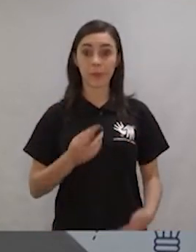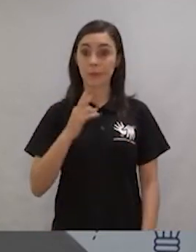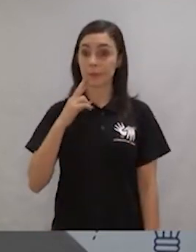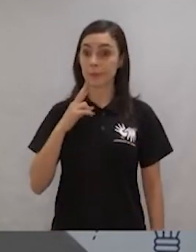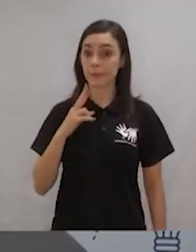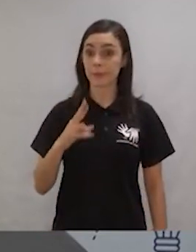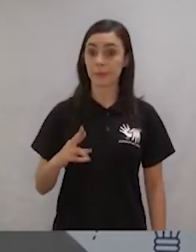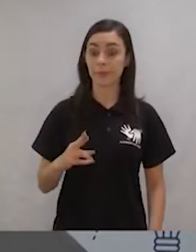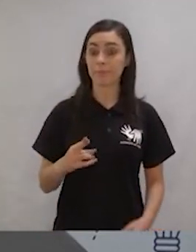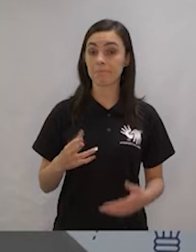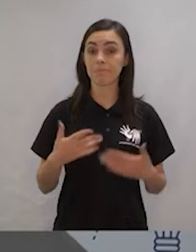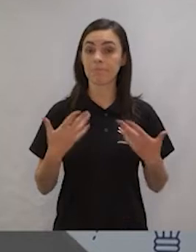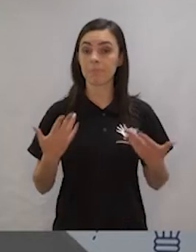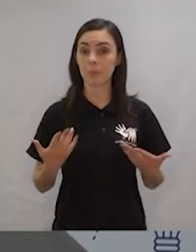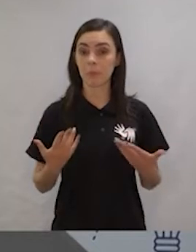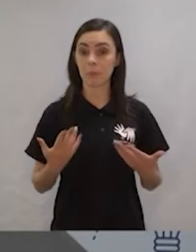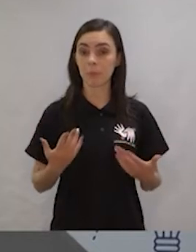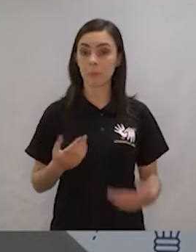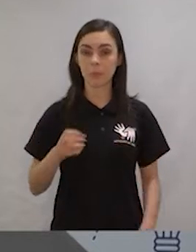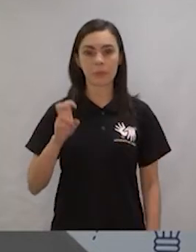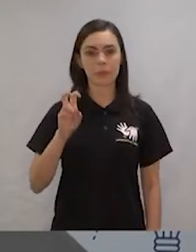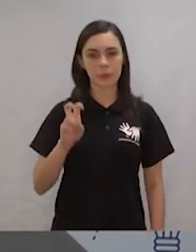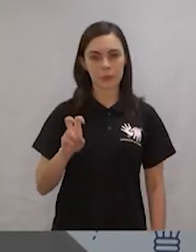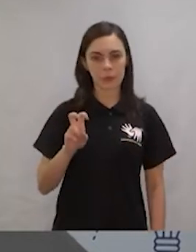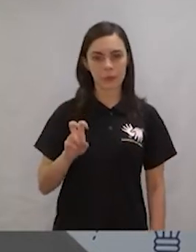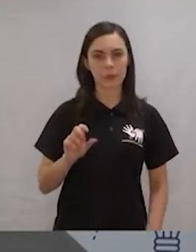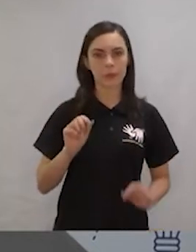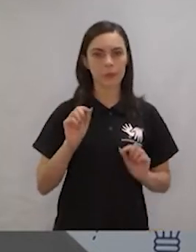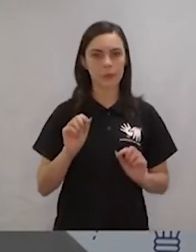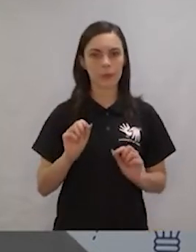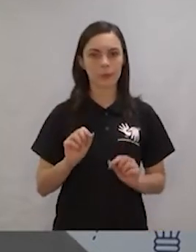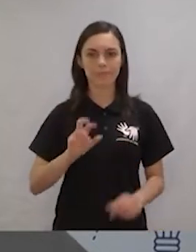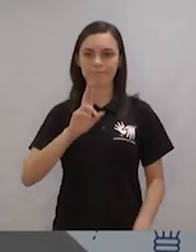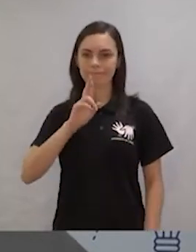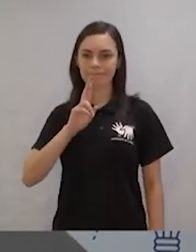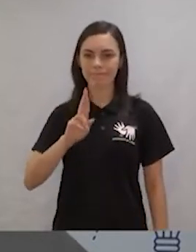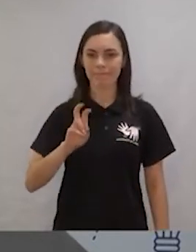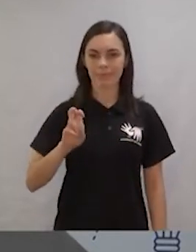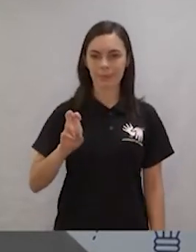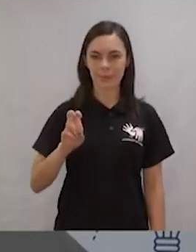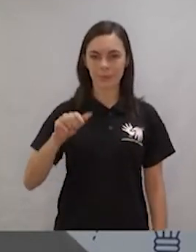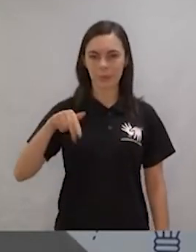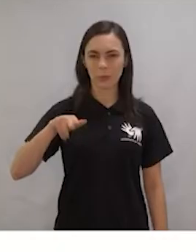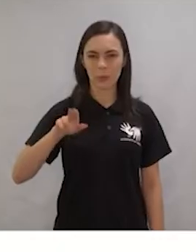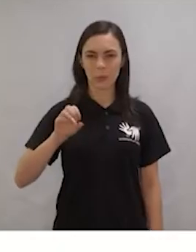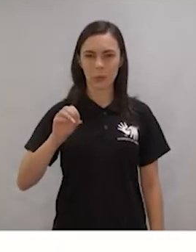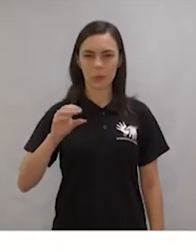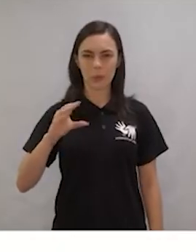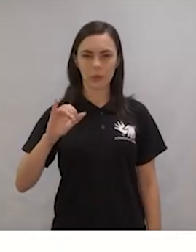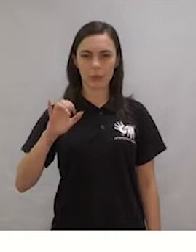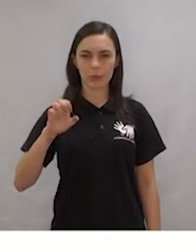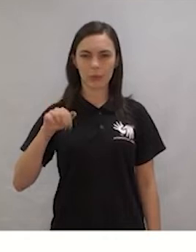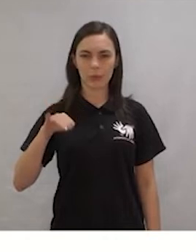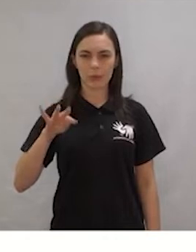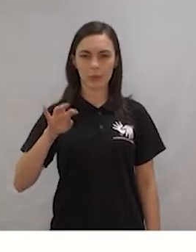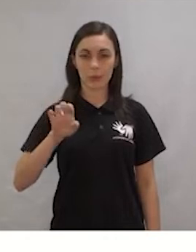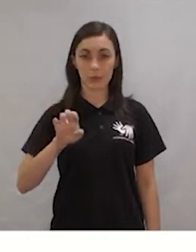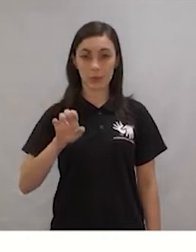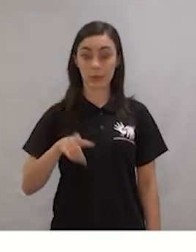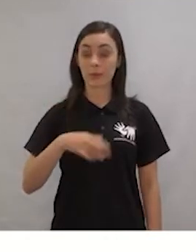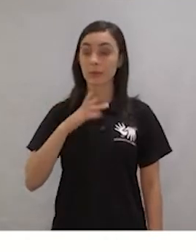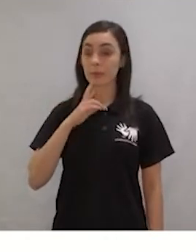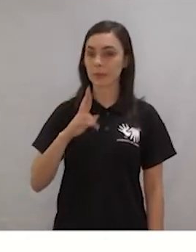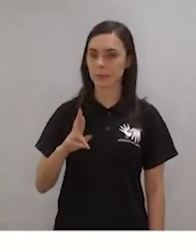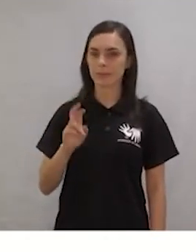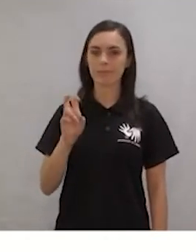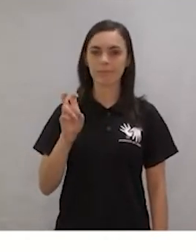o resultado foi 5 no quociente. Então, resultado desta divisão